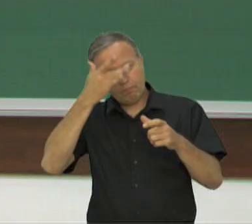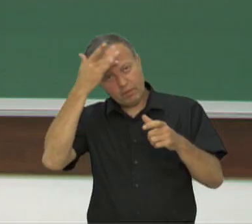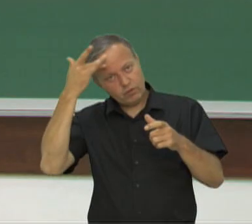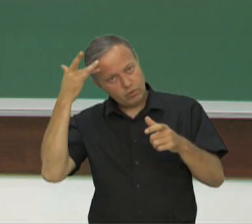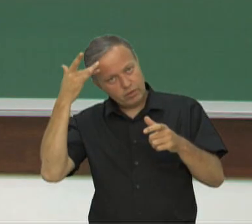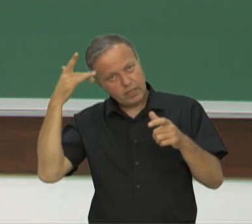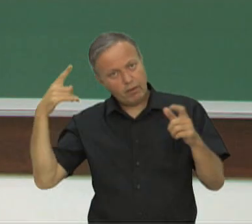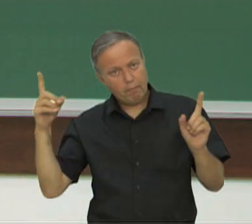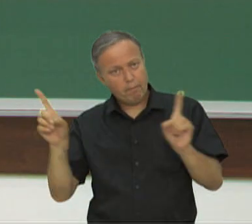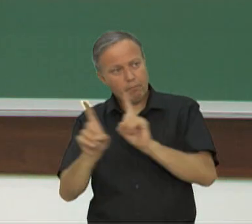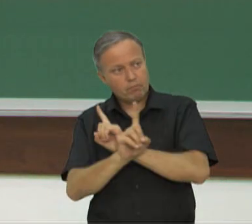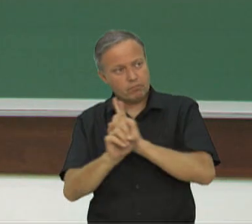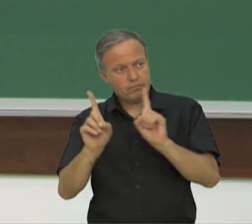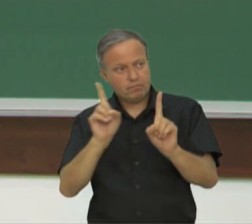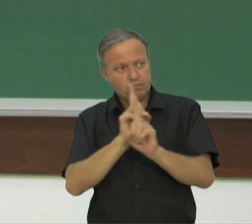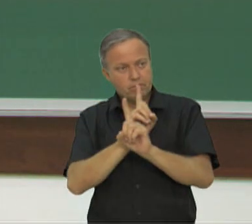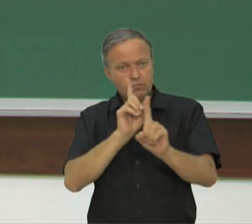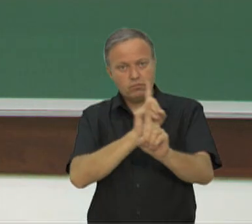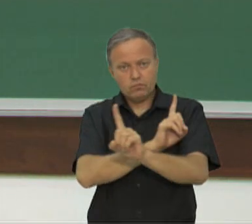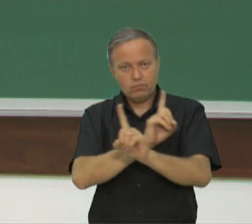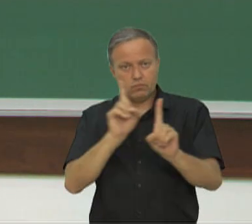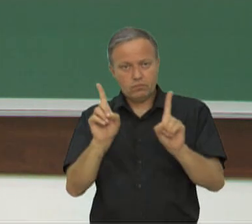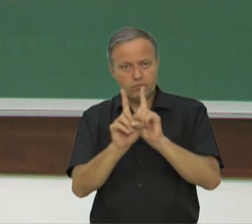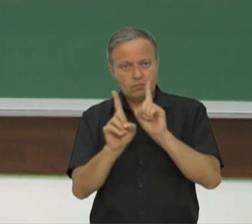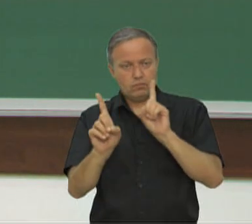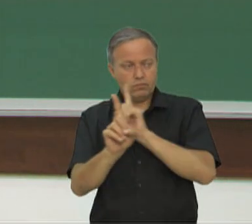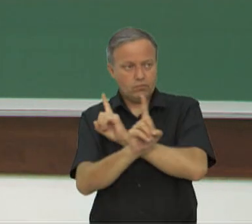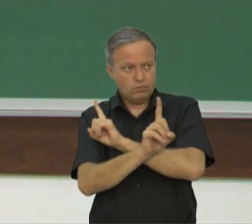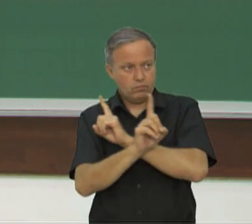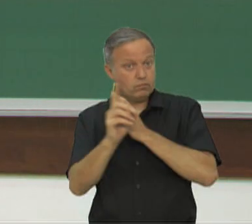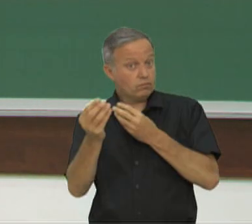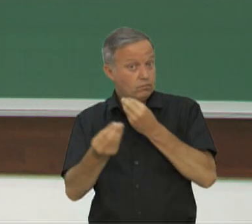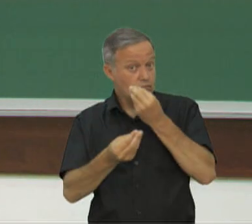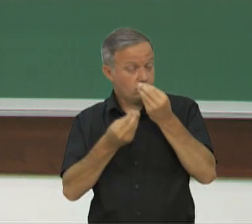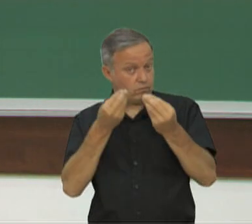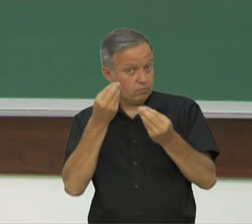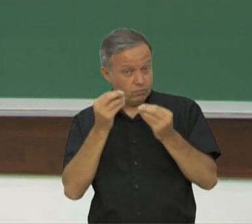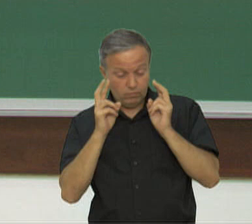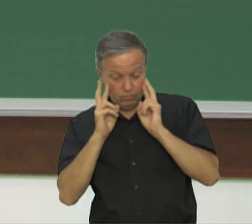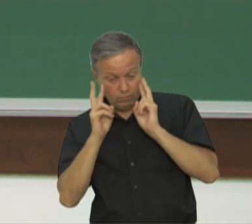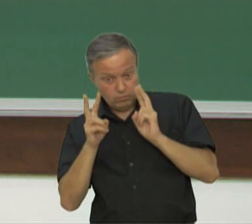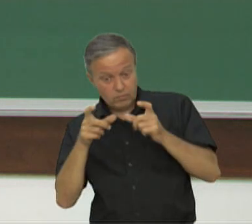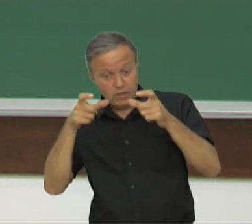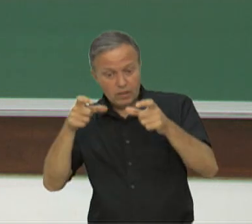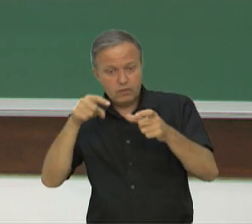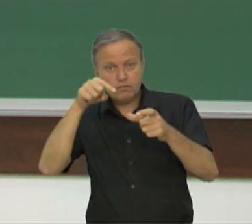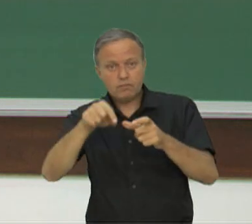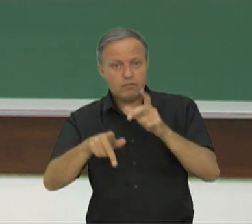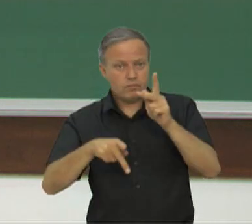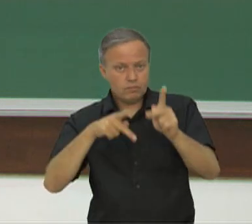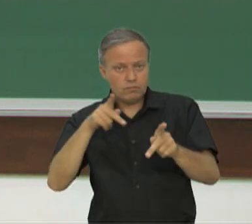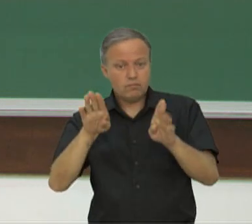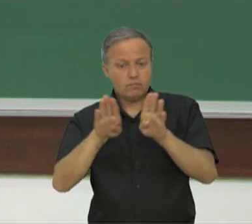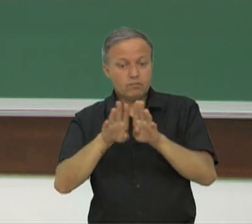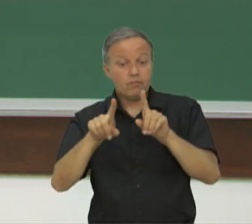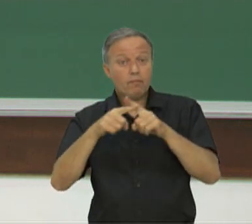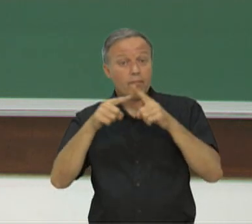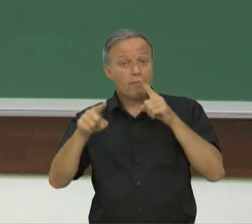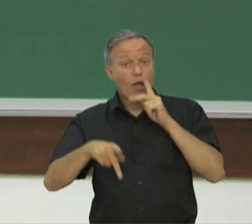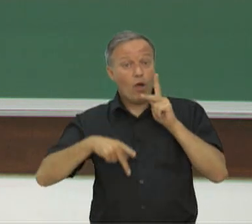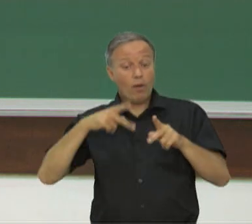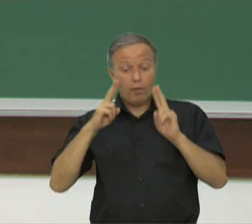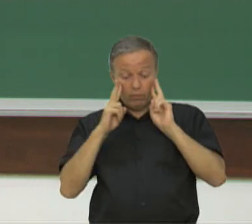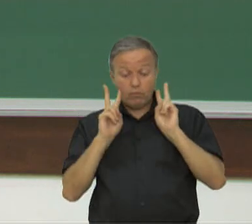que, como ela está interferindo no espaço público, o público está vendo, né?